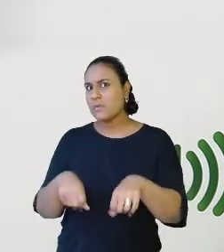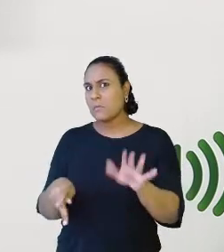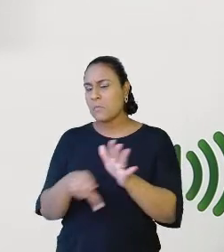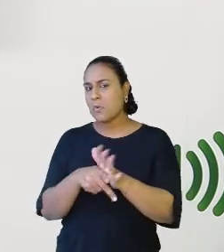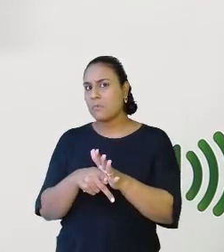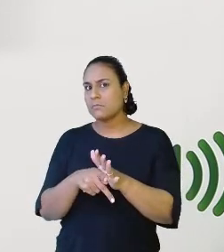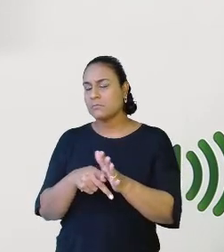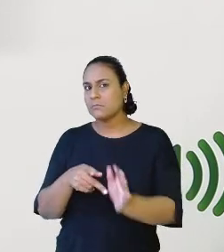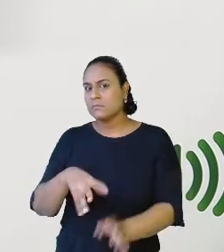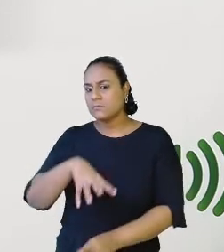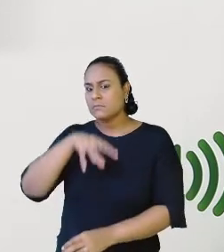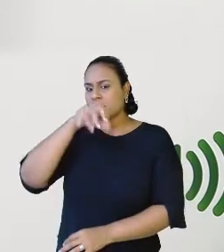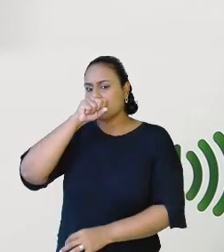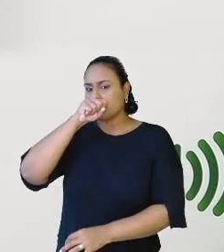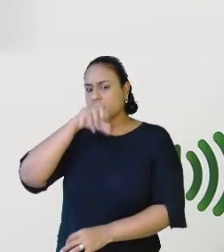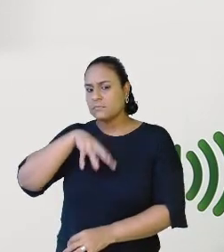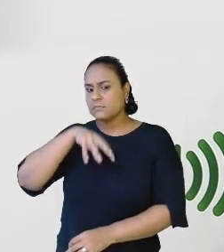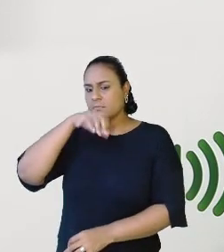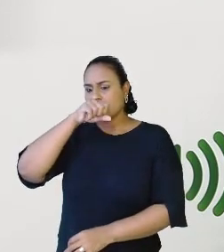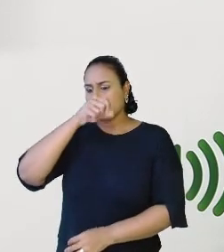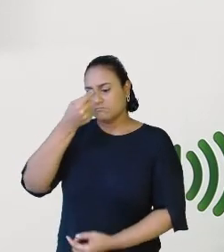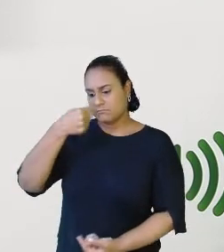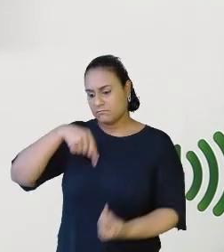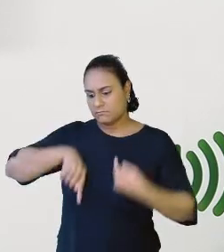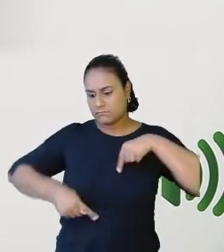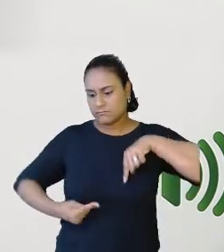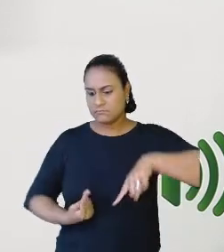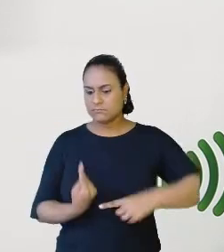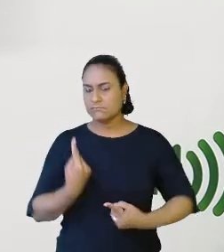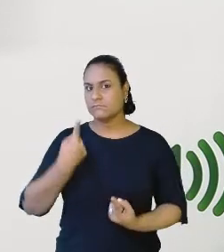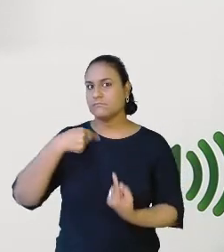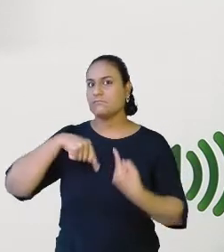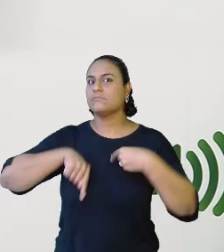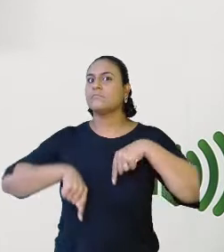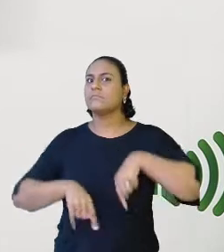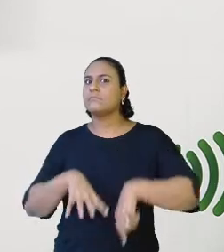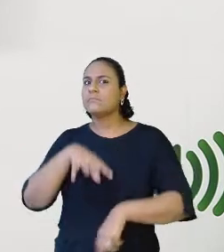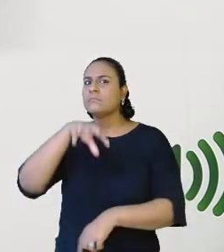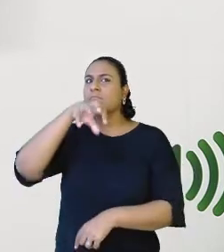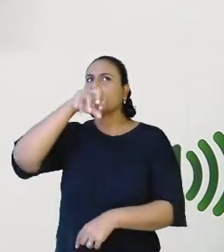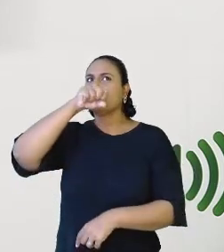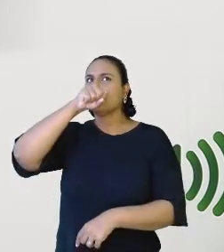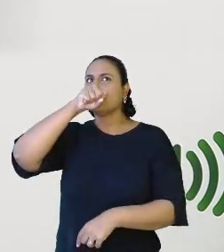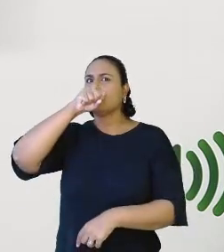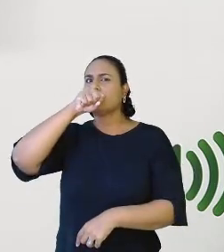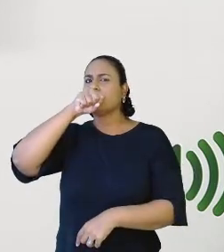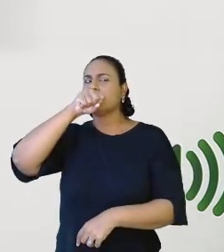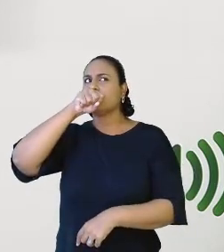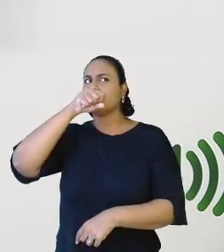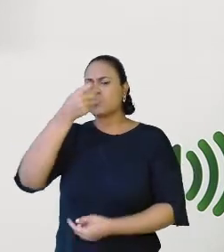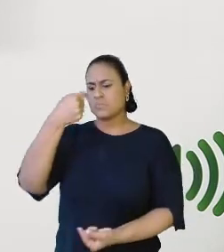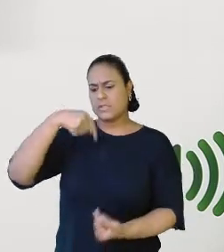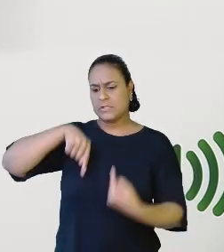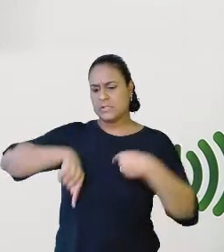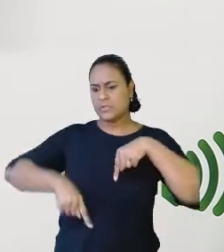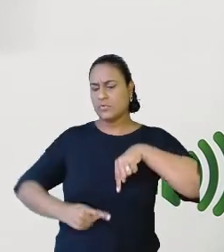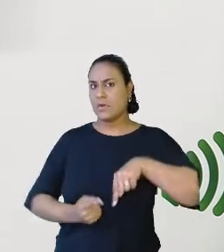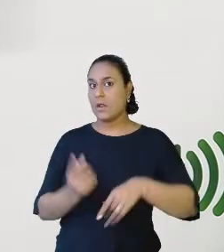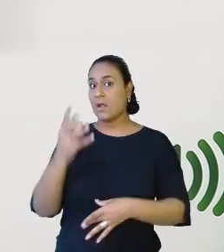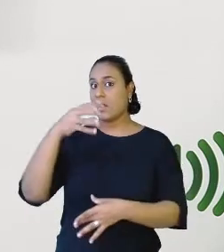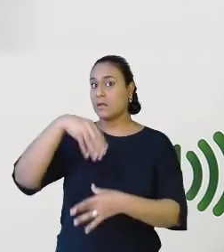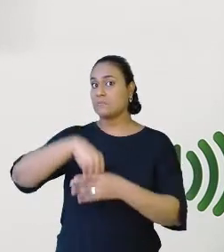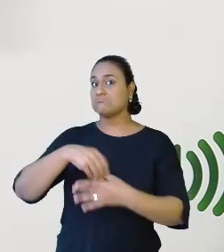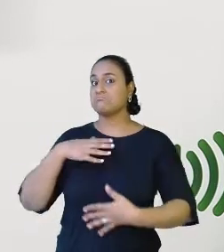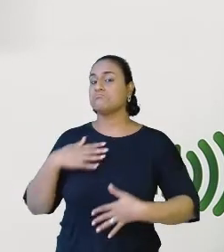circulatório. Se é circulatório, vai circular algo. E é o que é que circula dentro do